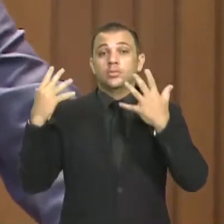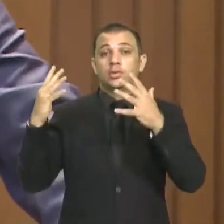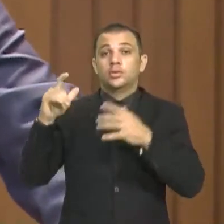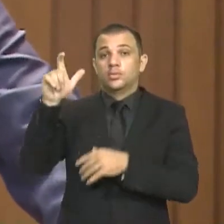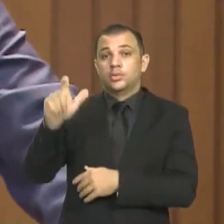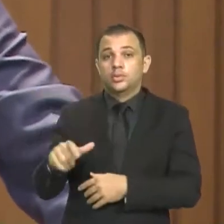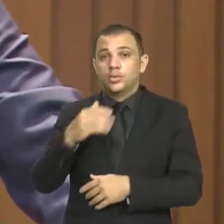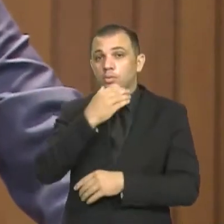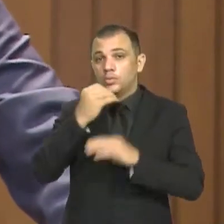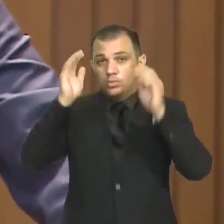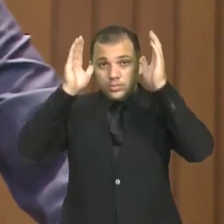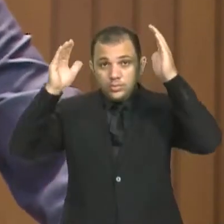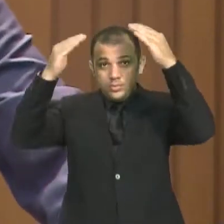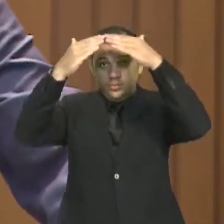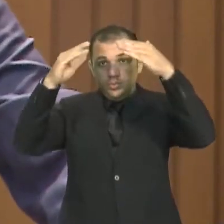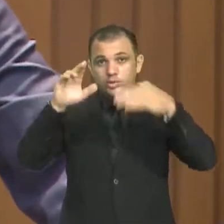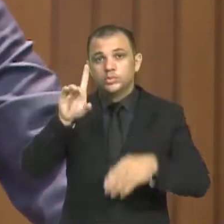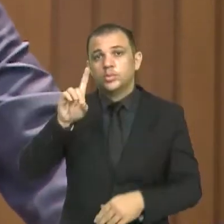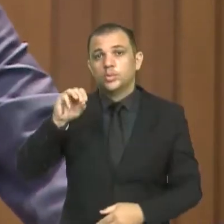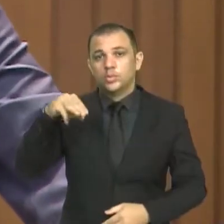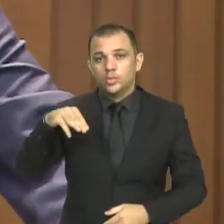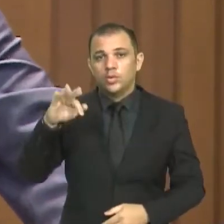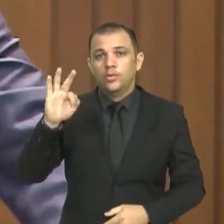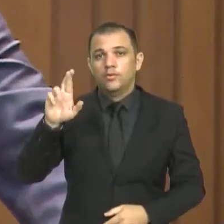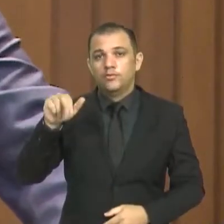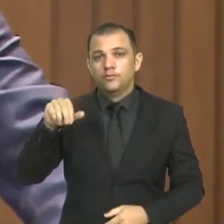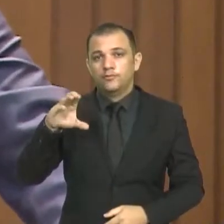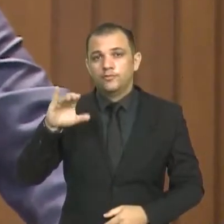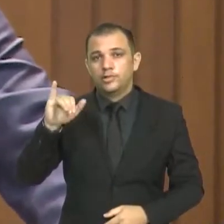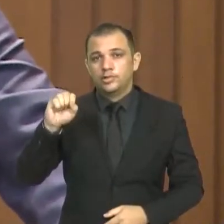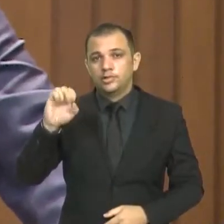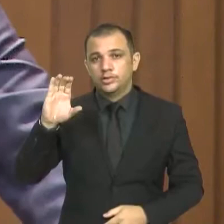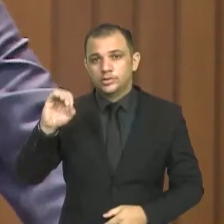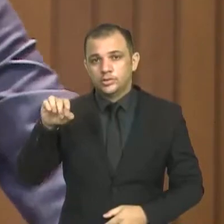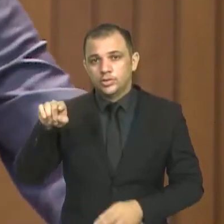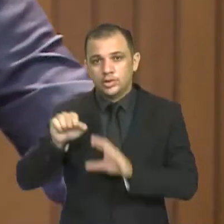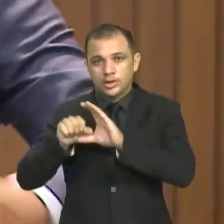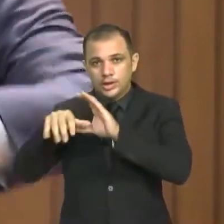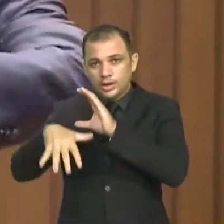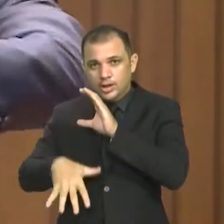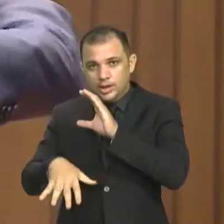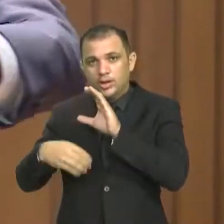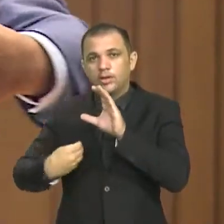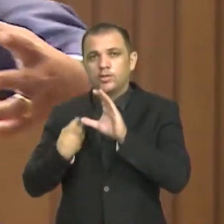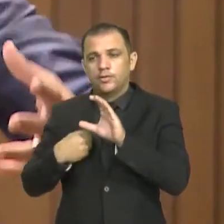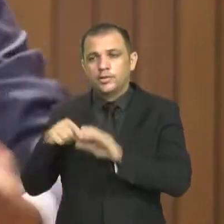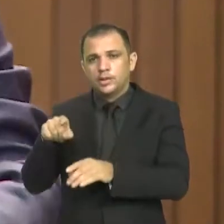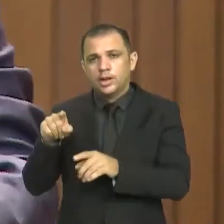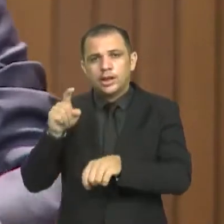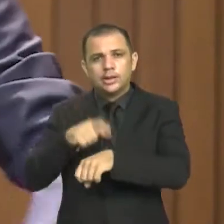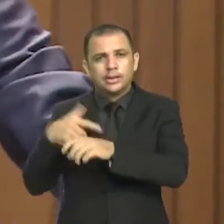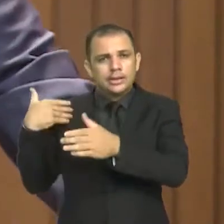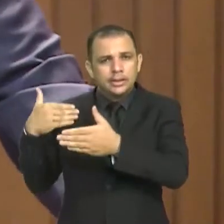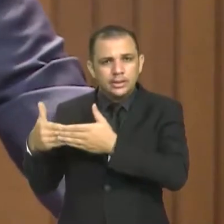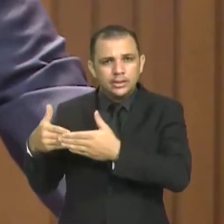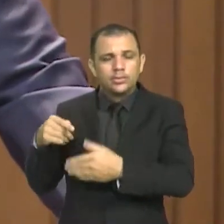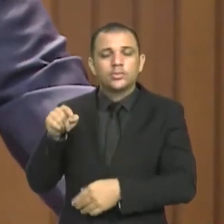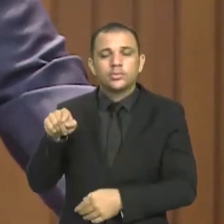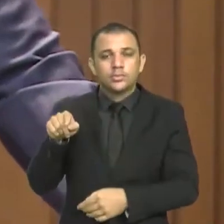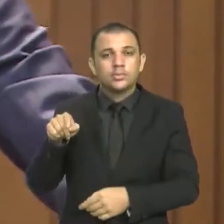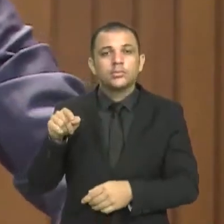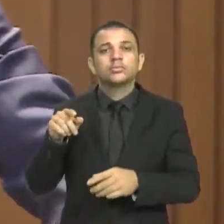Francisco, ele que está há pouco tempo no município de Carolina, tomando conta de toda a